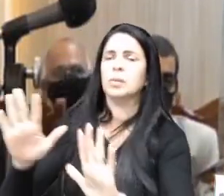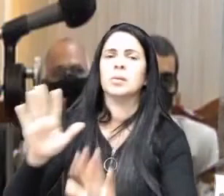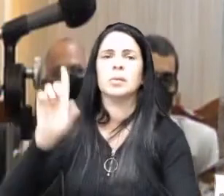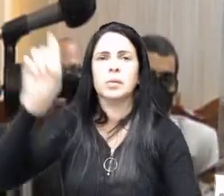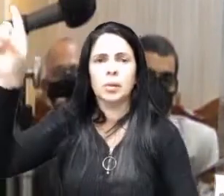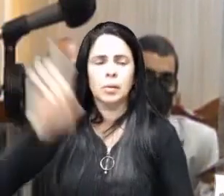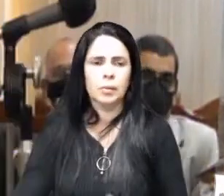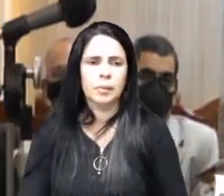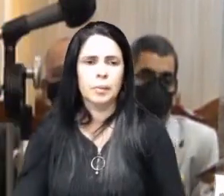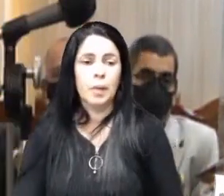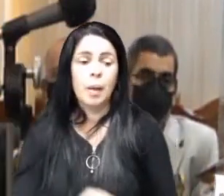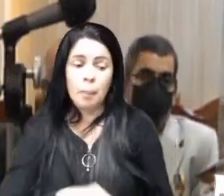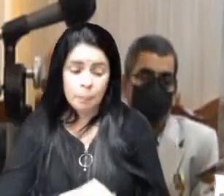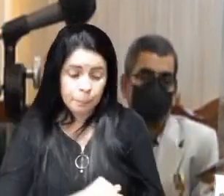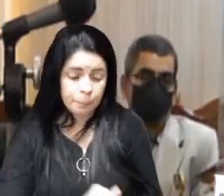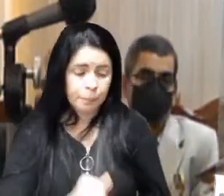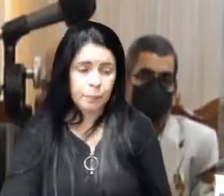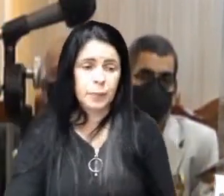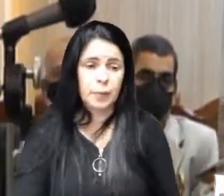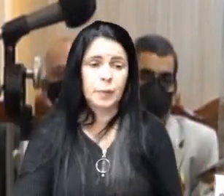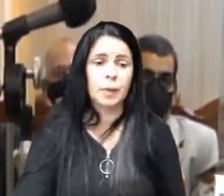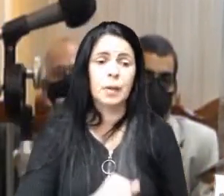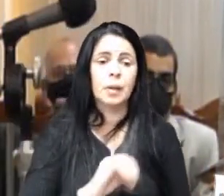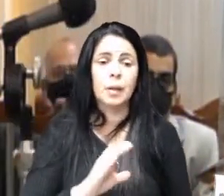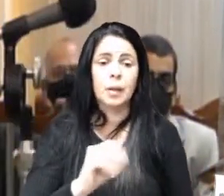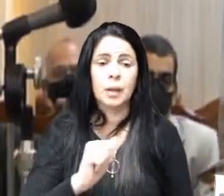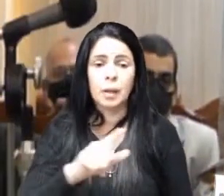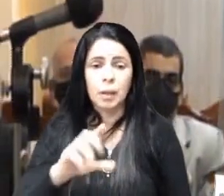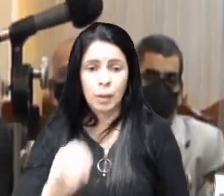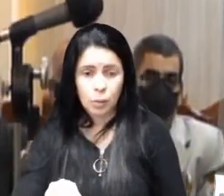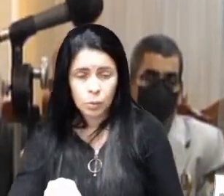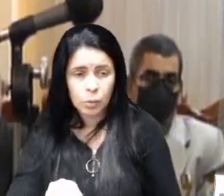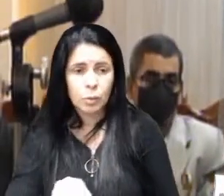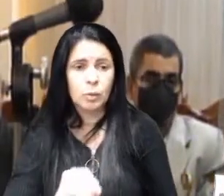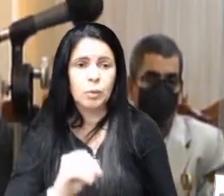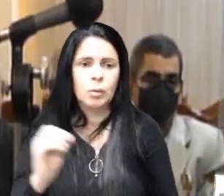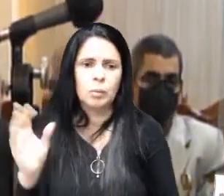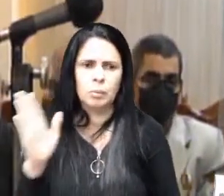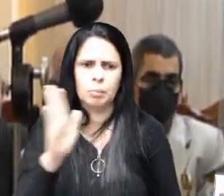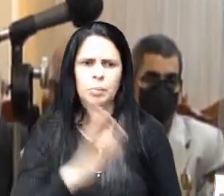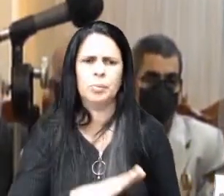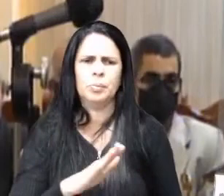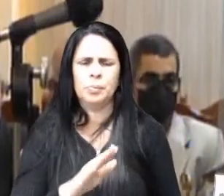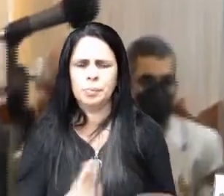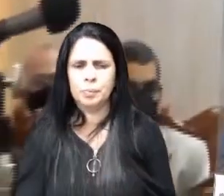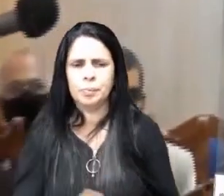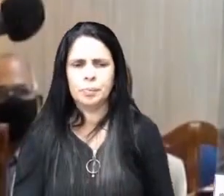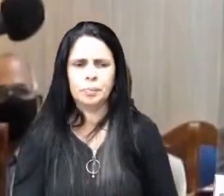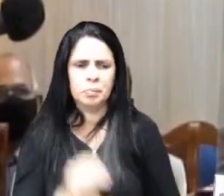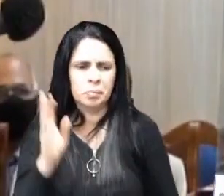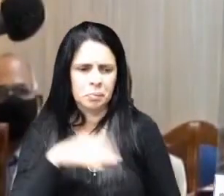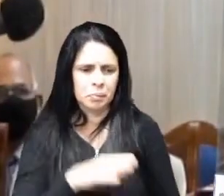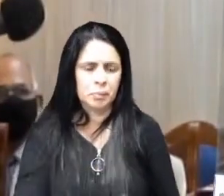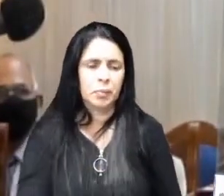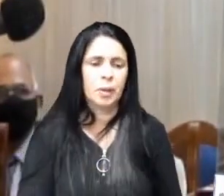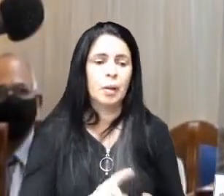foi amaldiçoado, mas Jafé e Sem, Deus diz, sejam